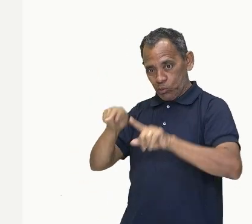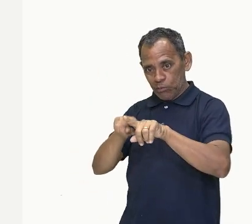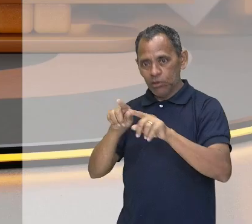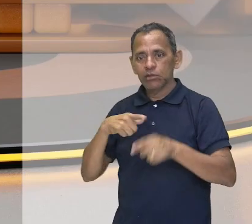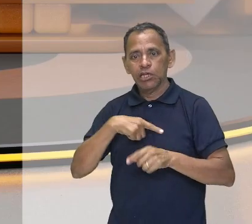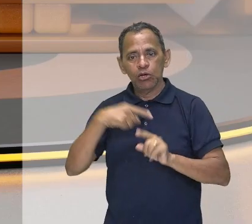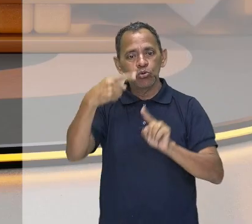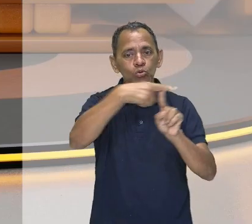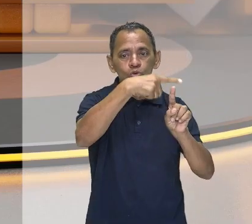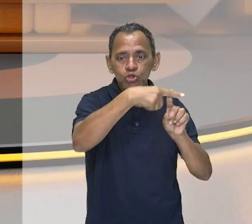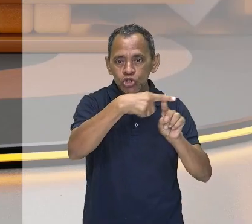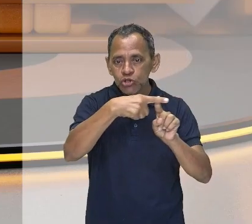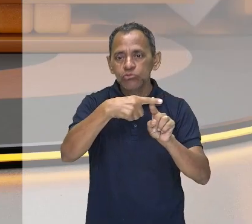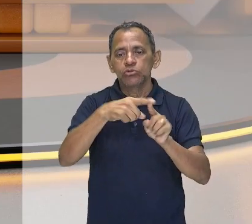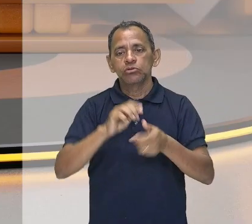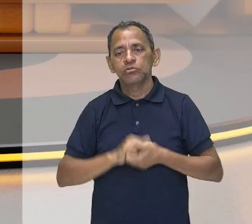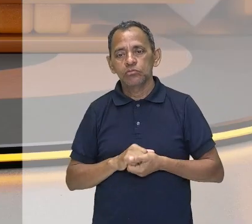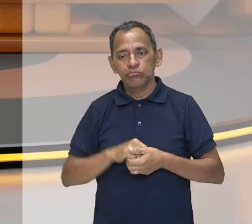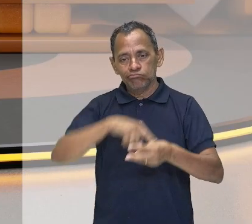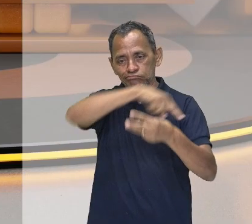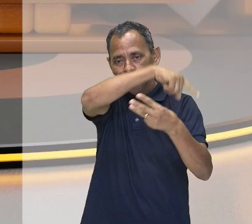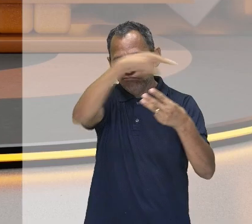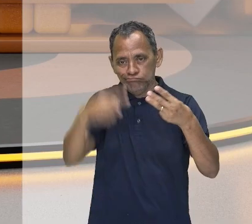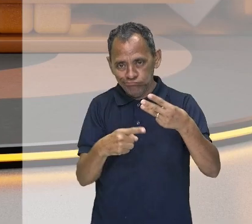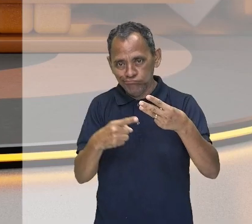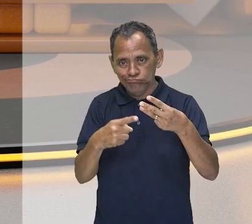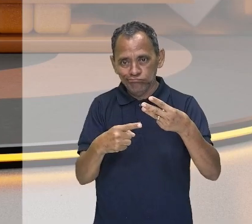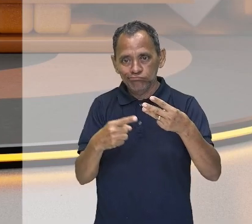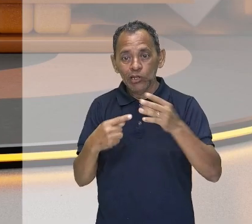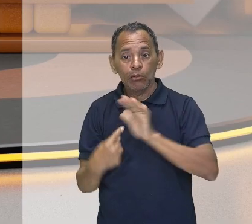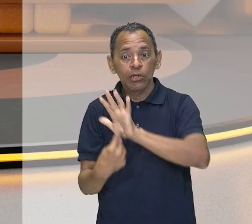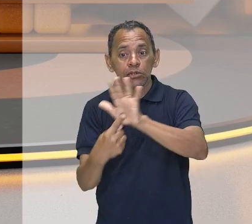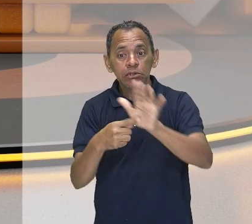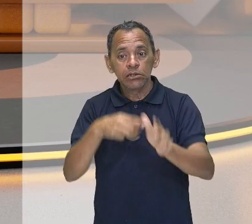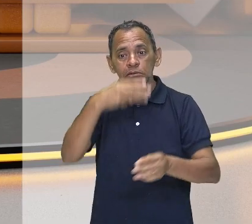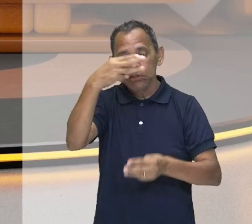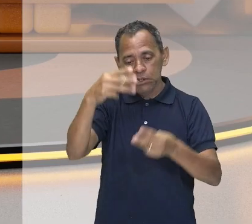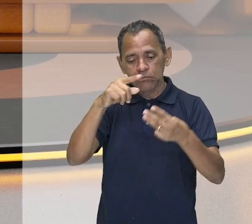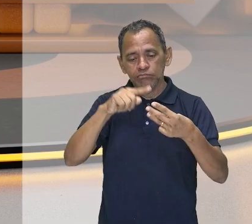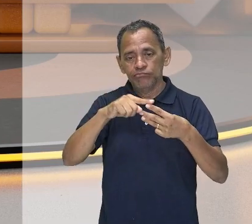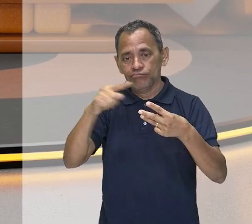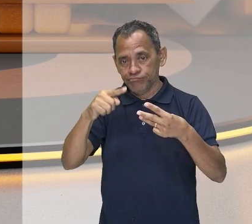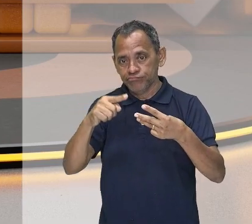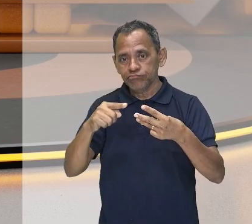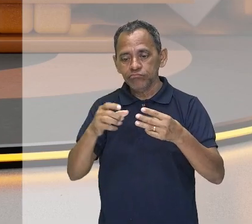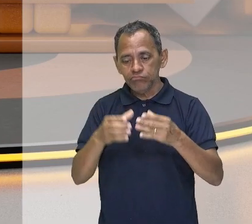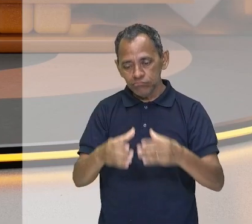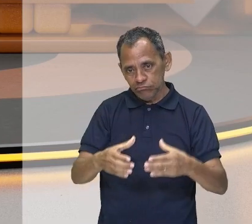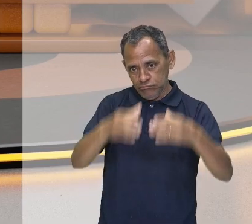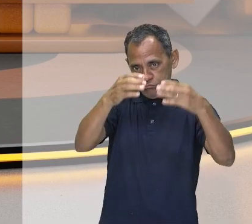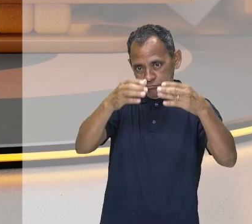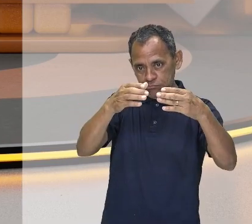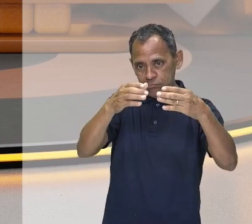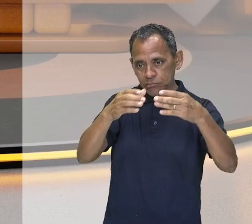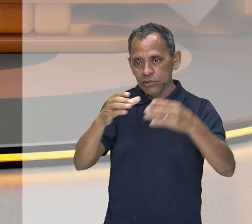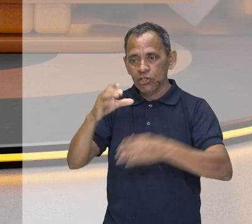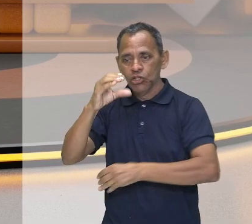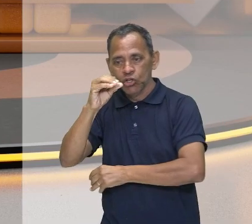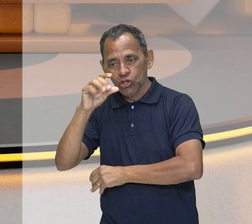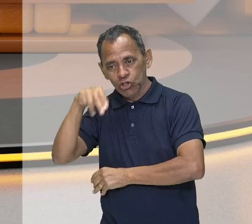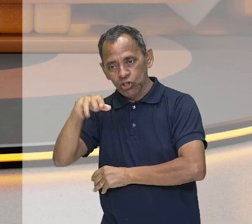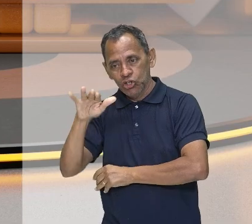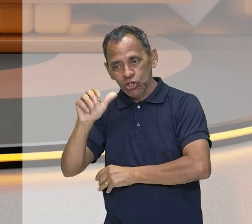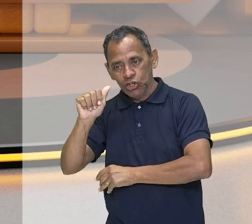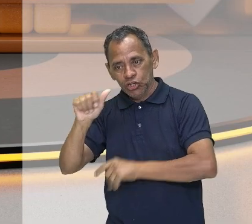de projeções. Nós temos 3 tipos de projeções principais, né? As projeções cilíndricas, as projeções cônicas, as